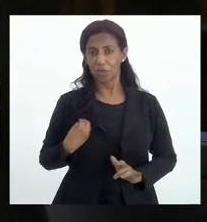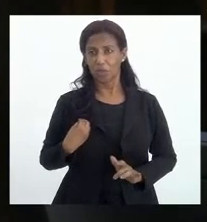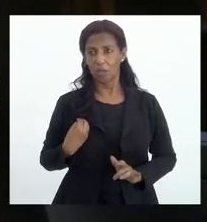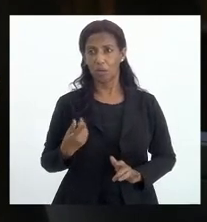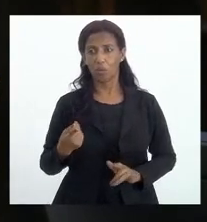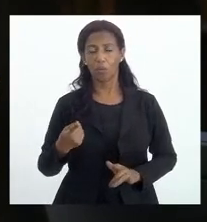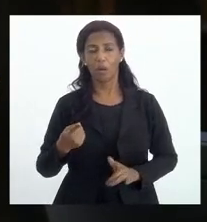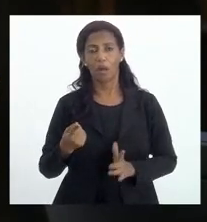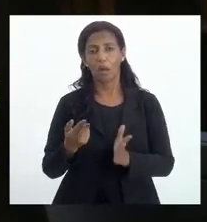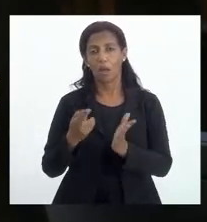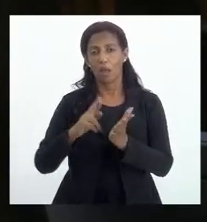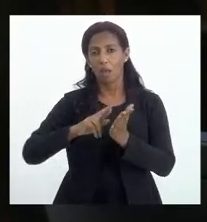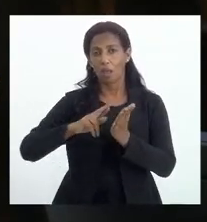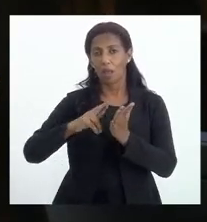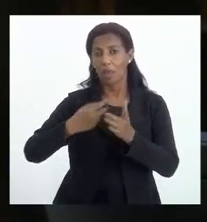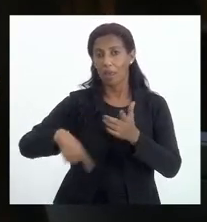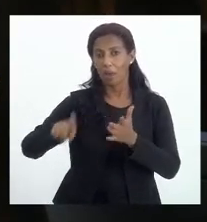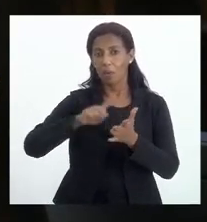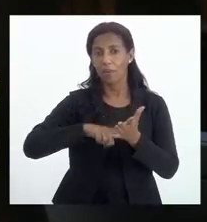fiscal.